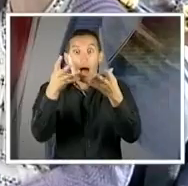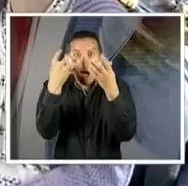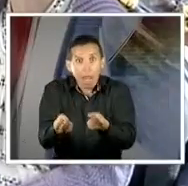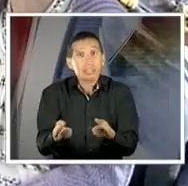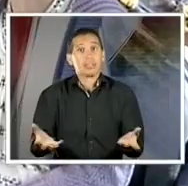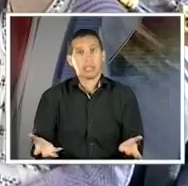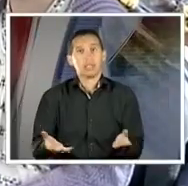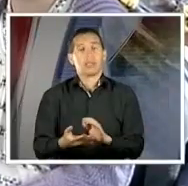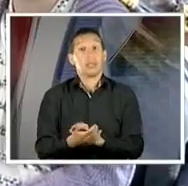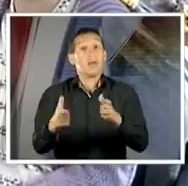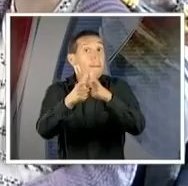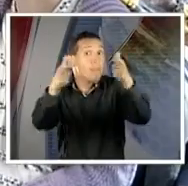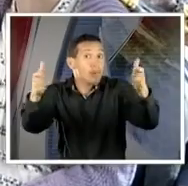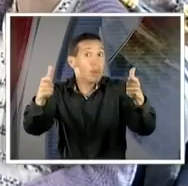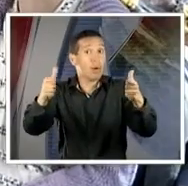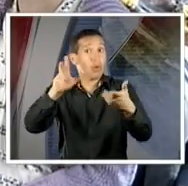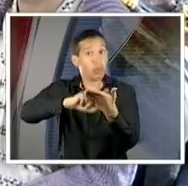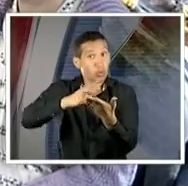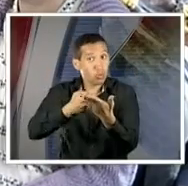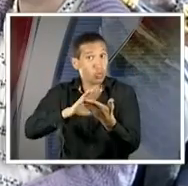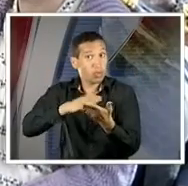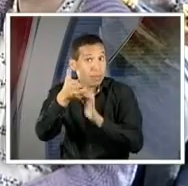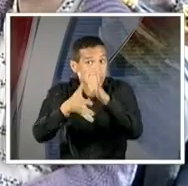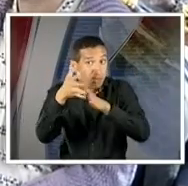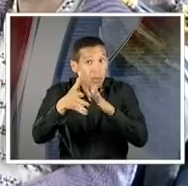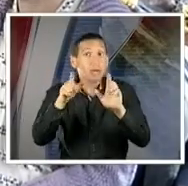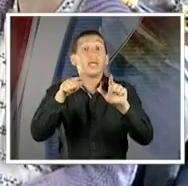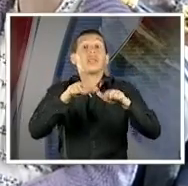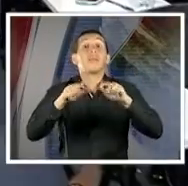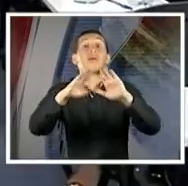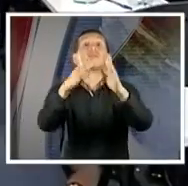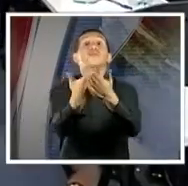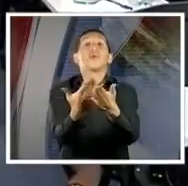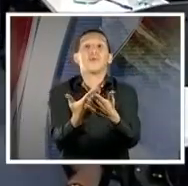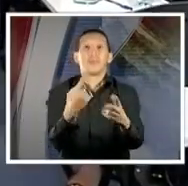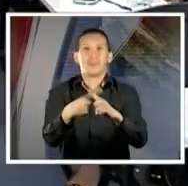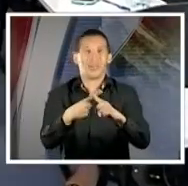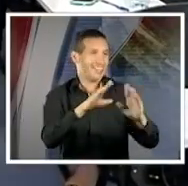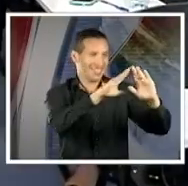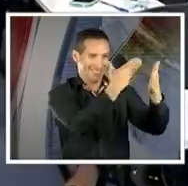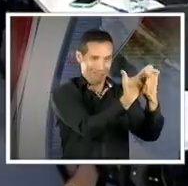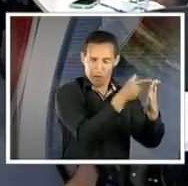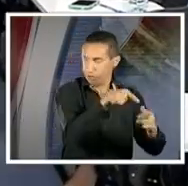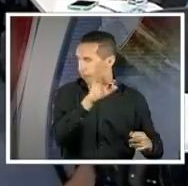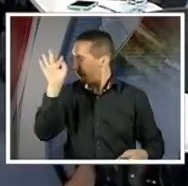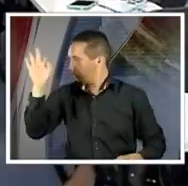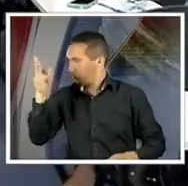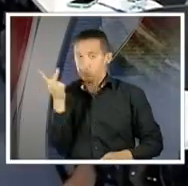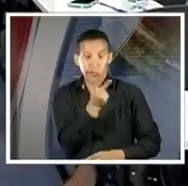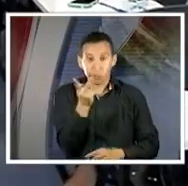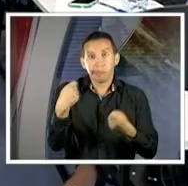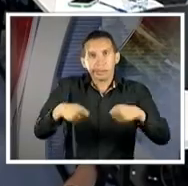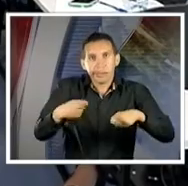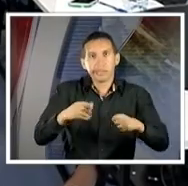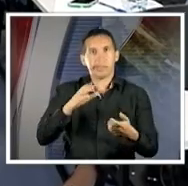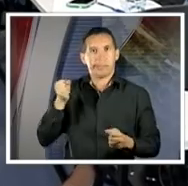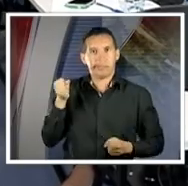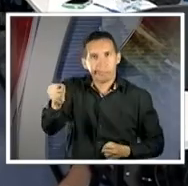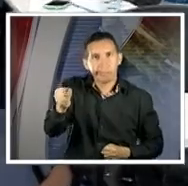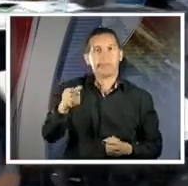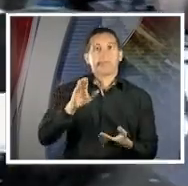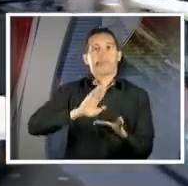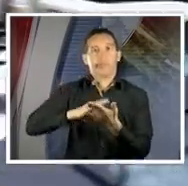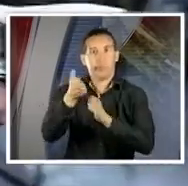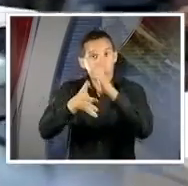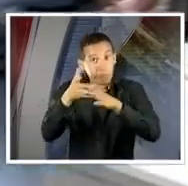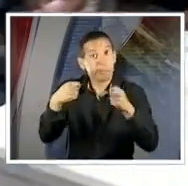maior parte dos tradutores trabalha na área de educação, já que escolas e faculdades necessitam desses profissionais em